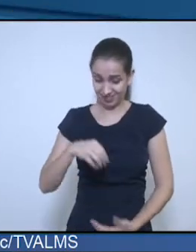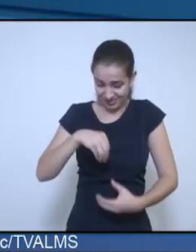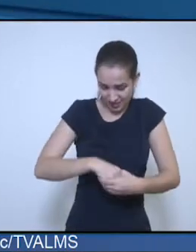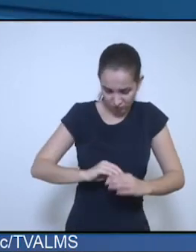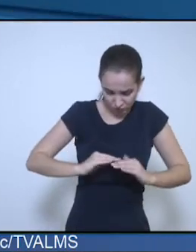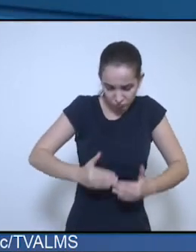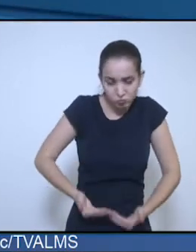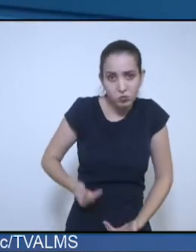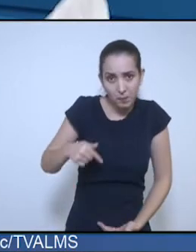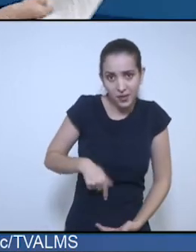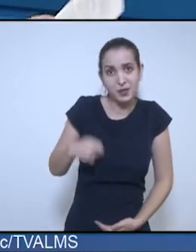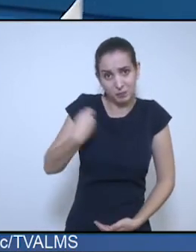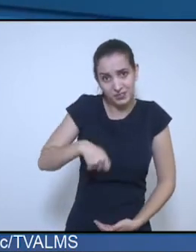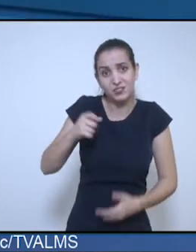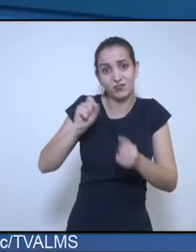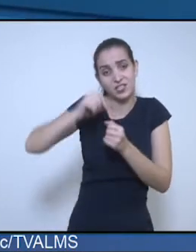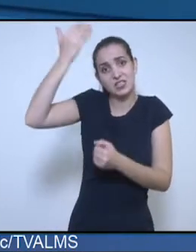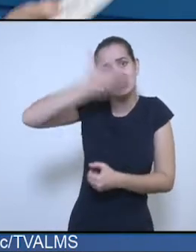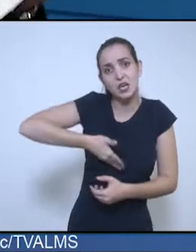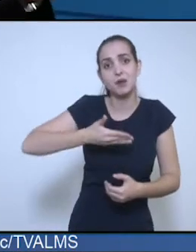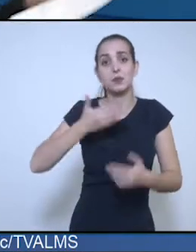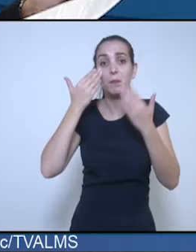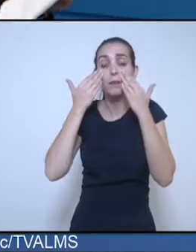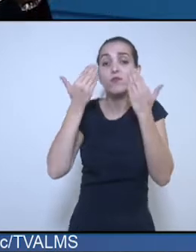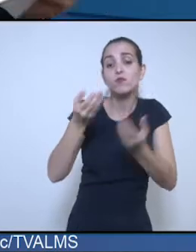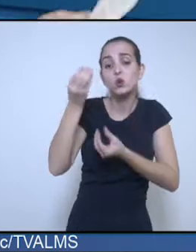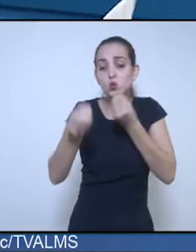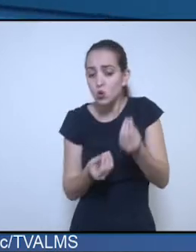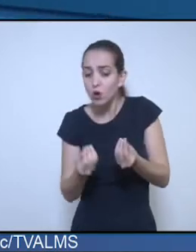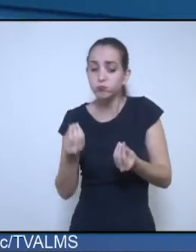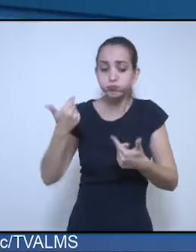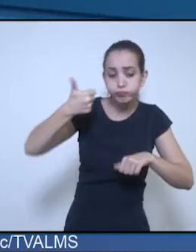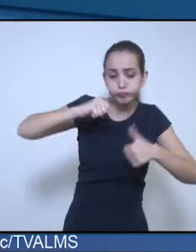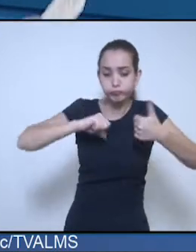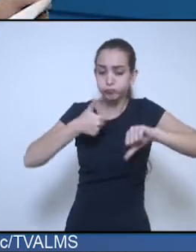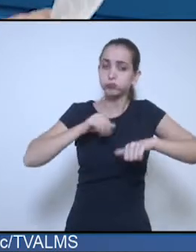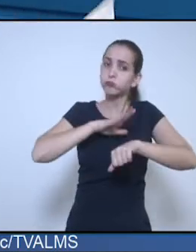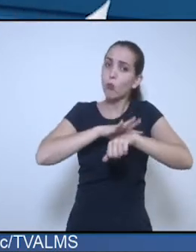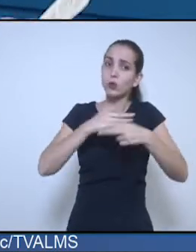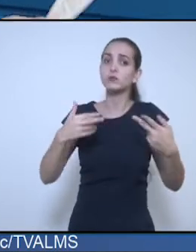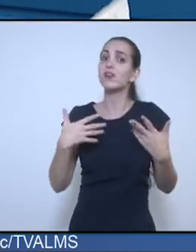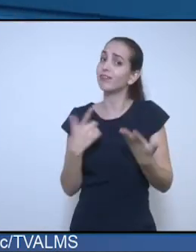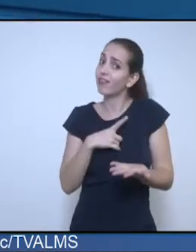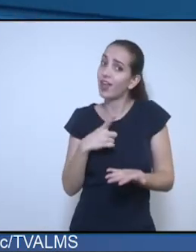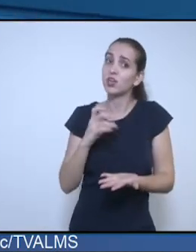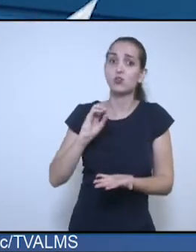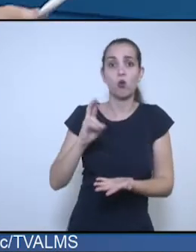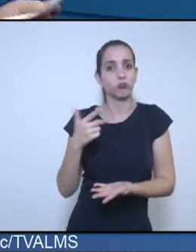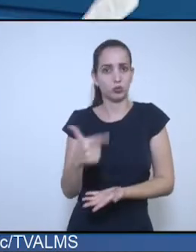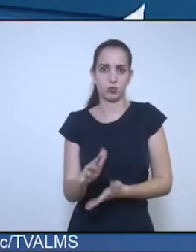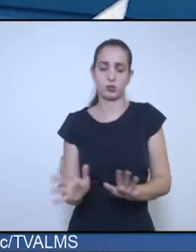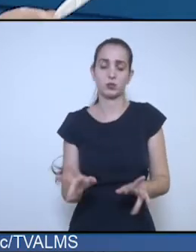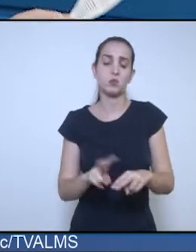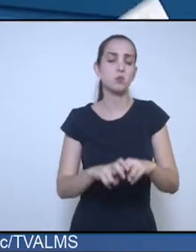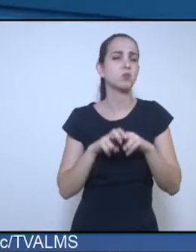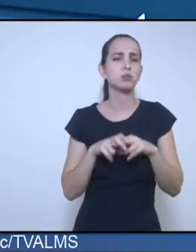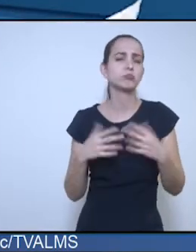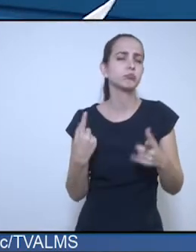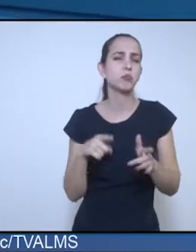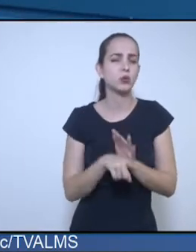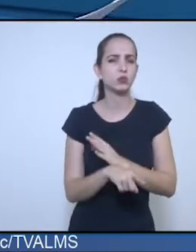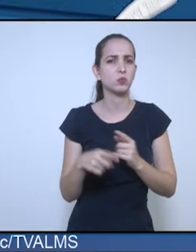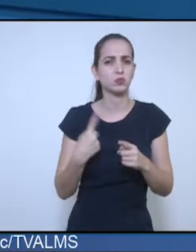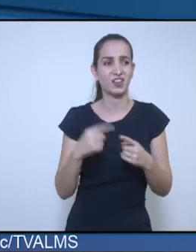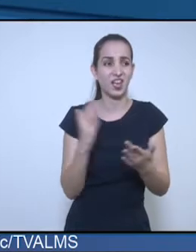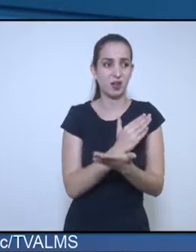cumprem isso? Não, somente alguns. Porque não existe interesse por parte